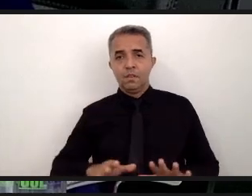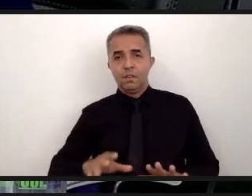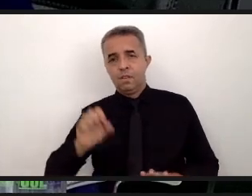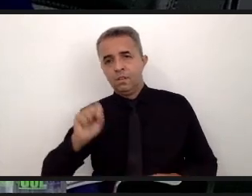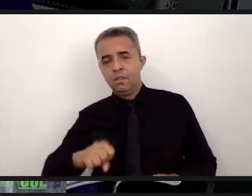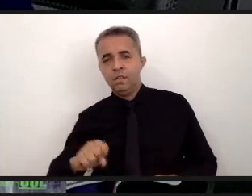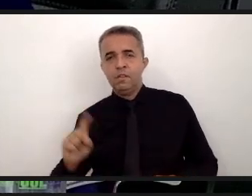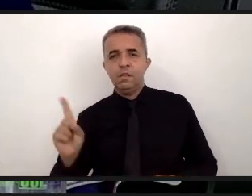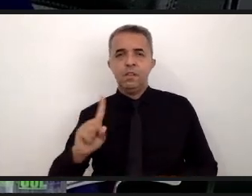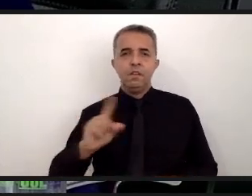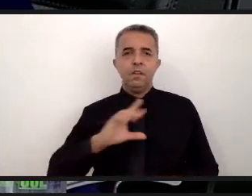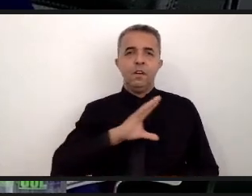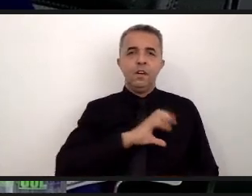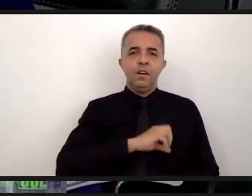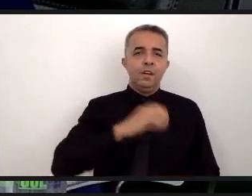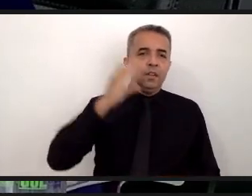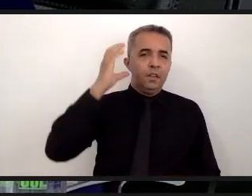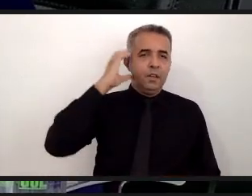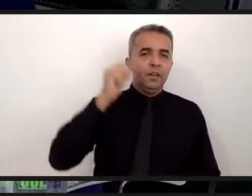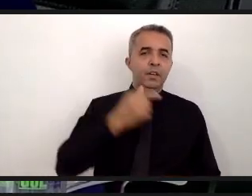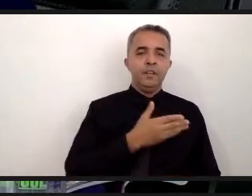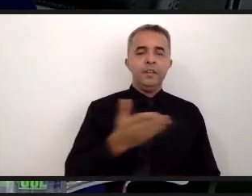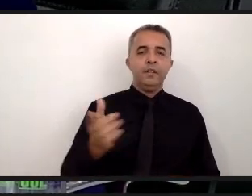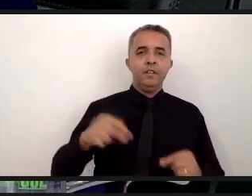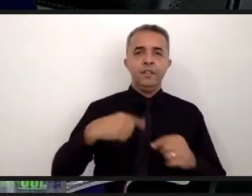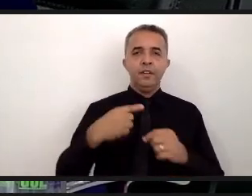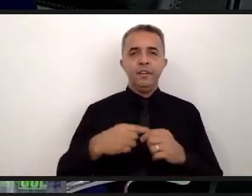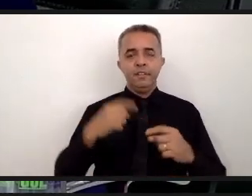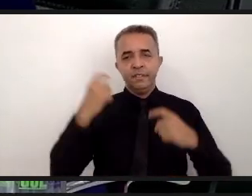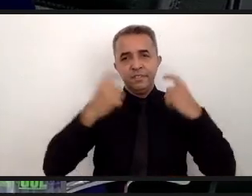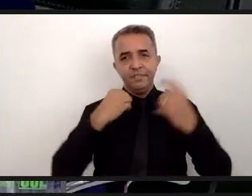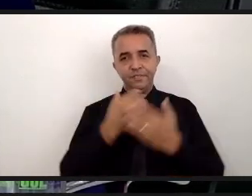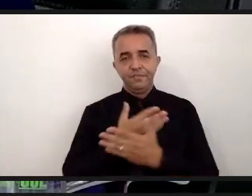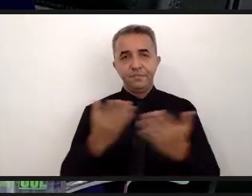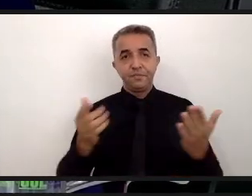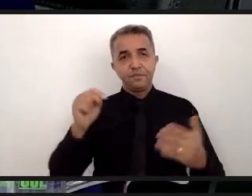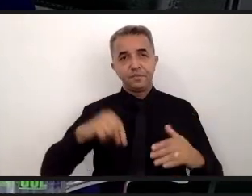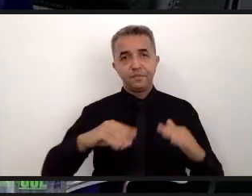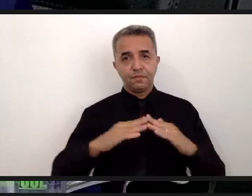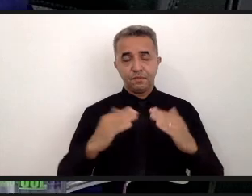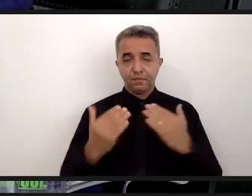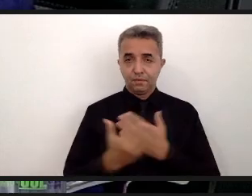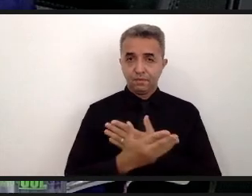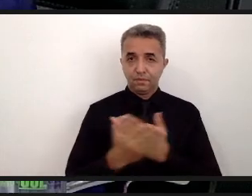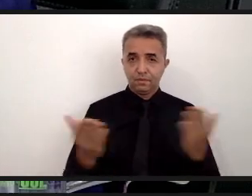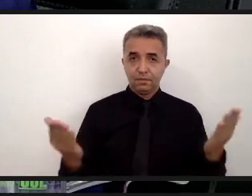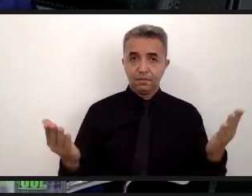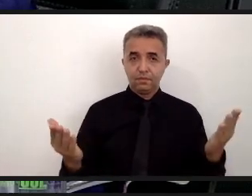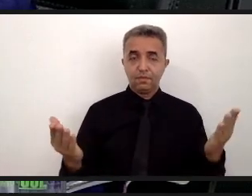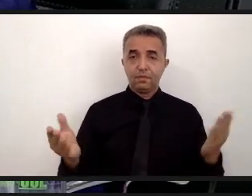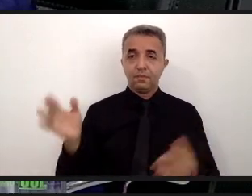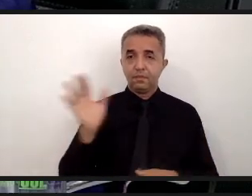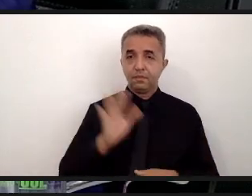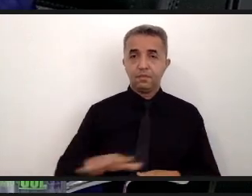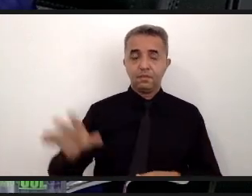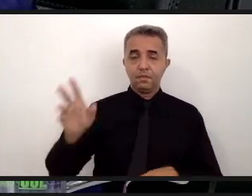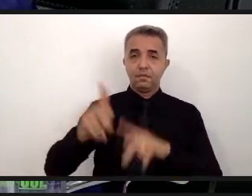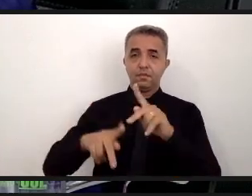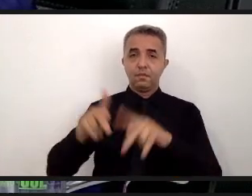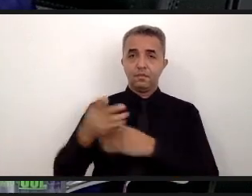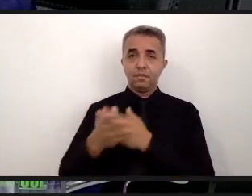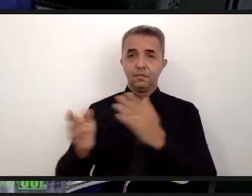Cuiabá, que gosta dessa cidade, que se preocupa com ela, essa casa está de portas abertas, para que toda a população possa